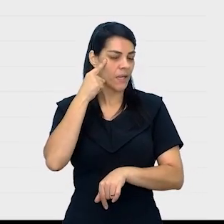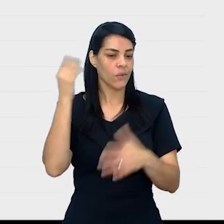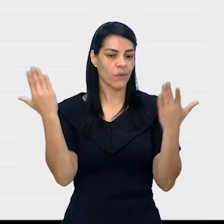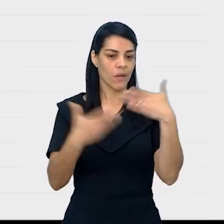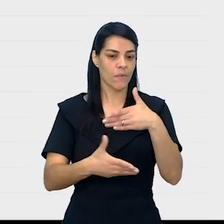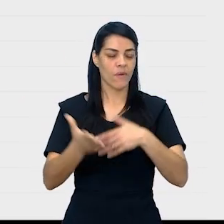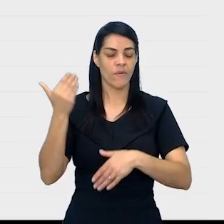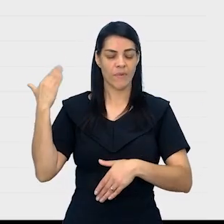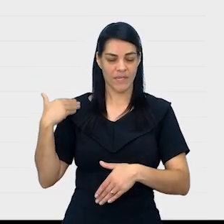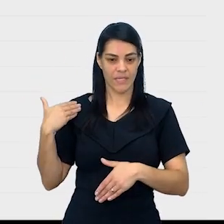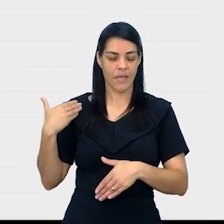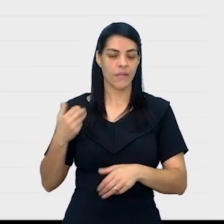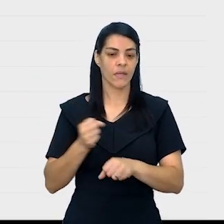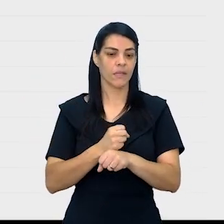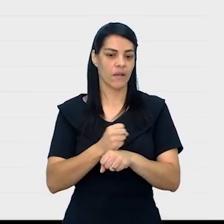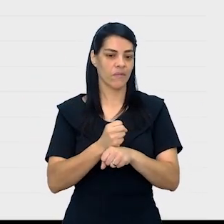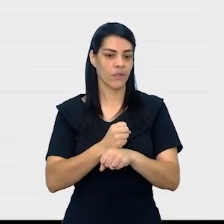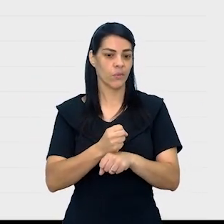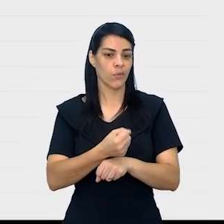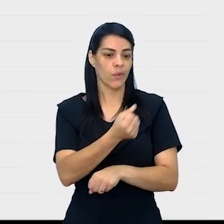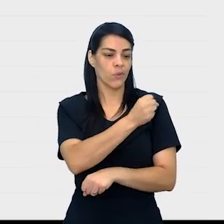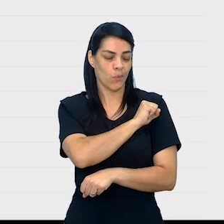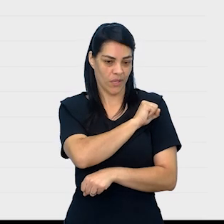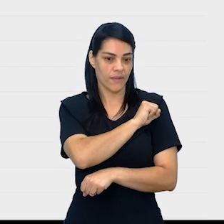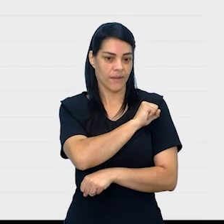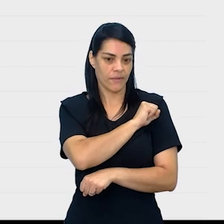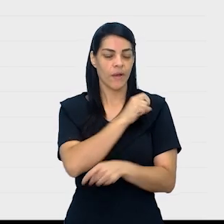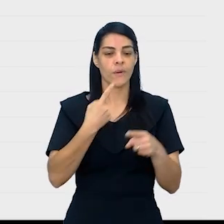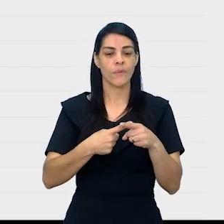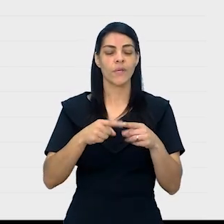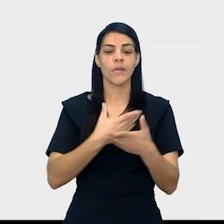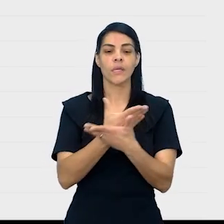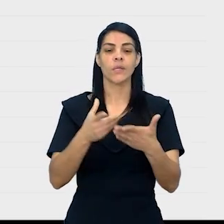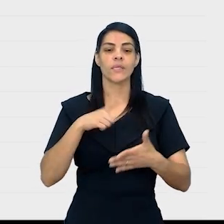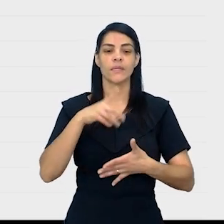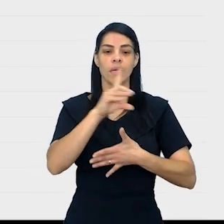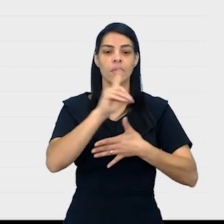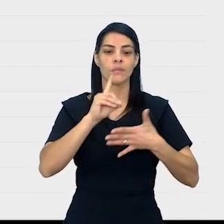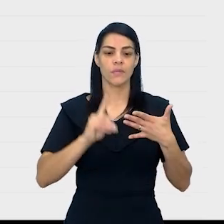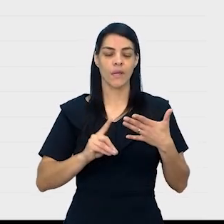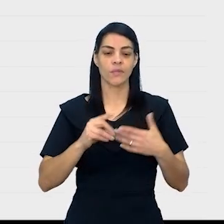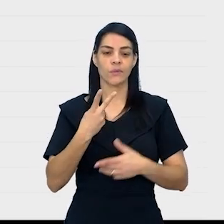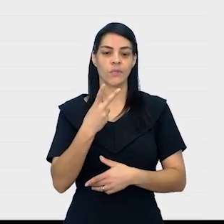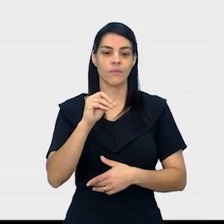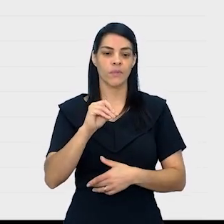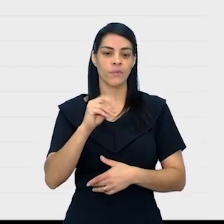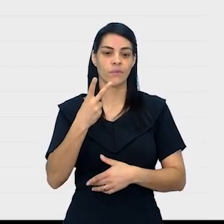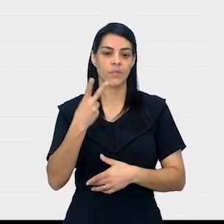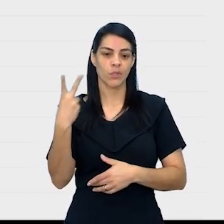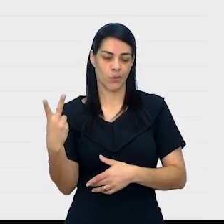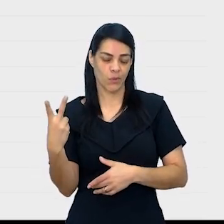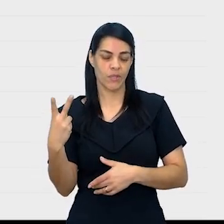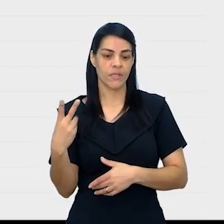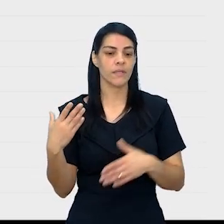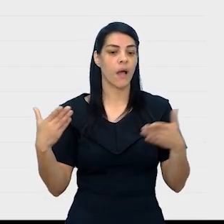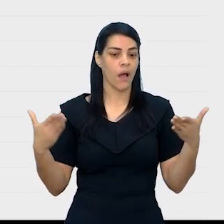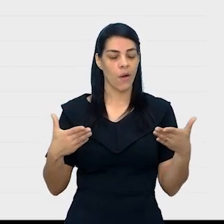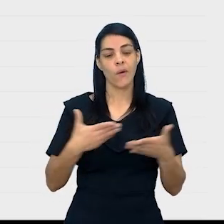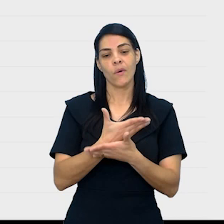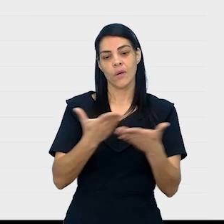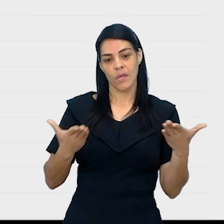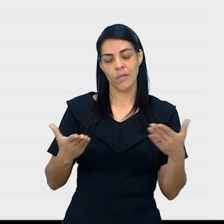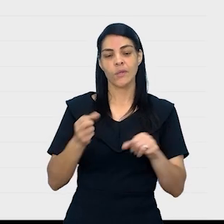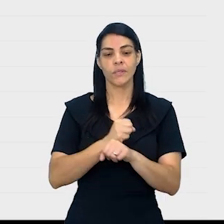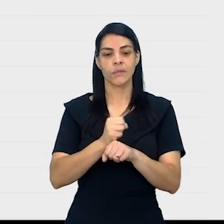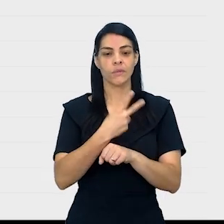estavam no ano anterior né porque a gente tem os dados aí de 2022 e nós estamos em 2023 Então ainda não dá